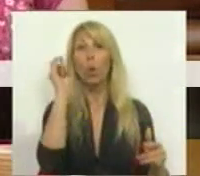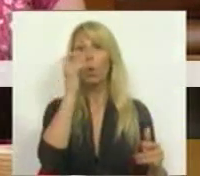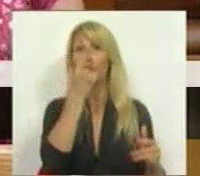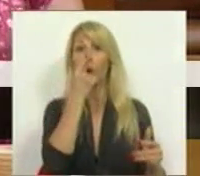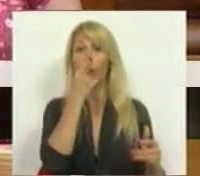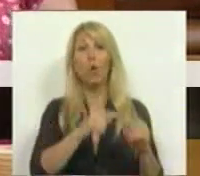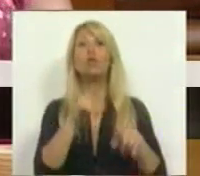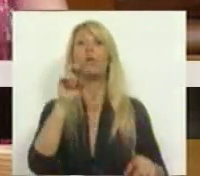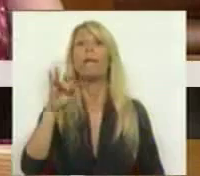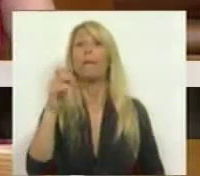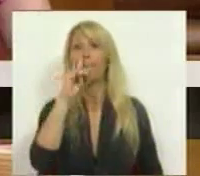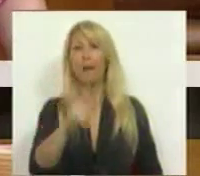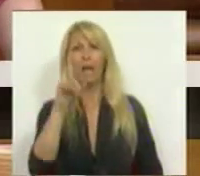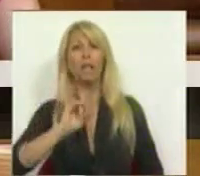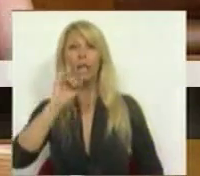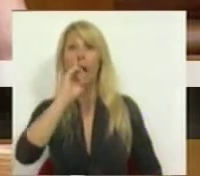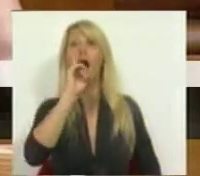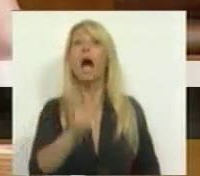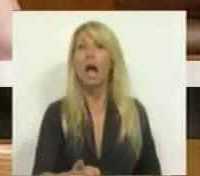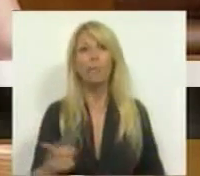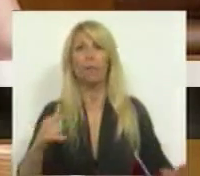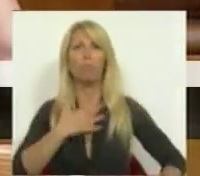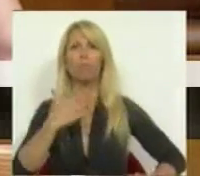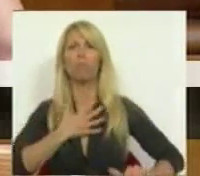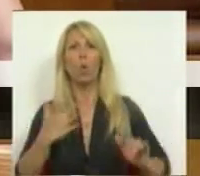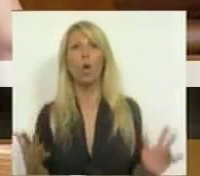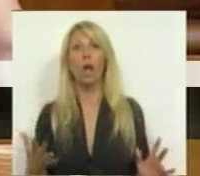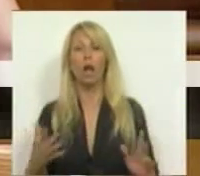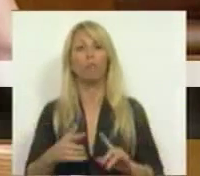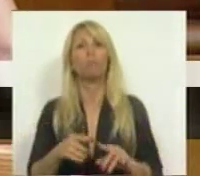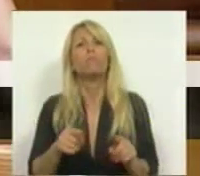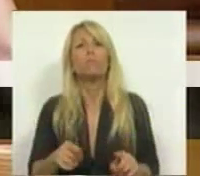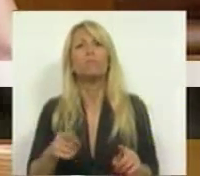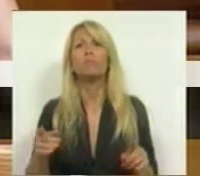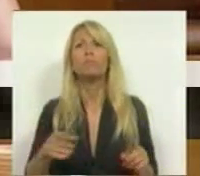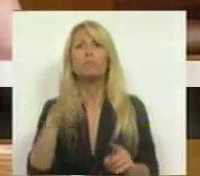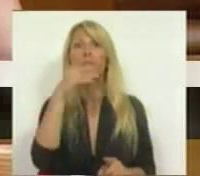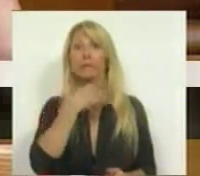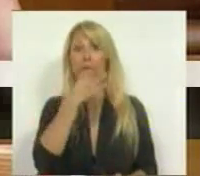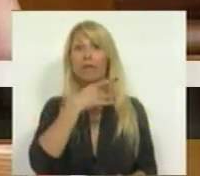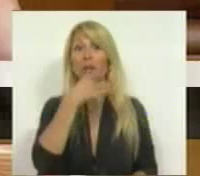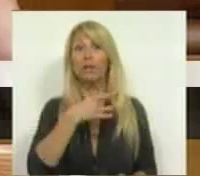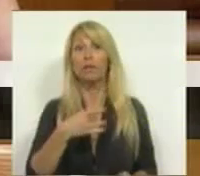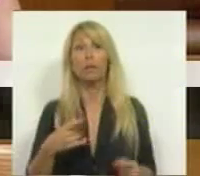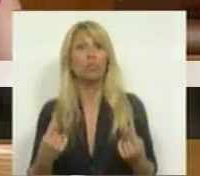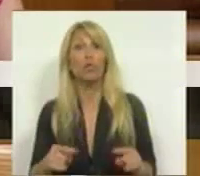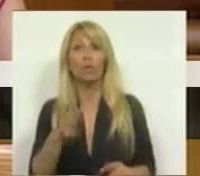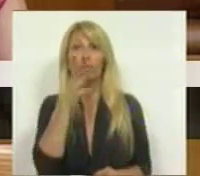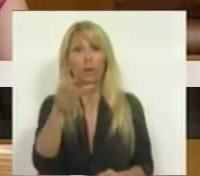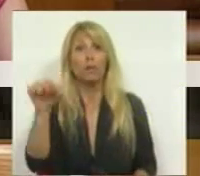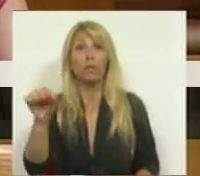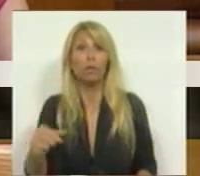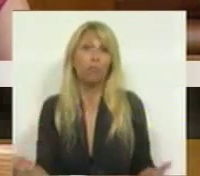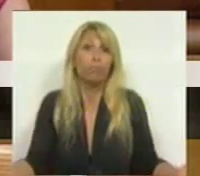O Presidente do Eurogrupo exultou com a estabilidade política. Cavaco Silva só tinha mesmo que lhes dizer que